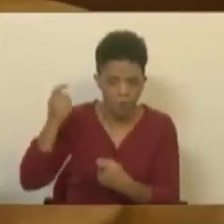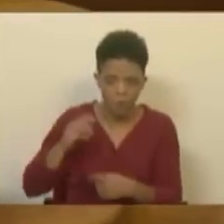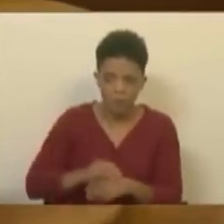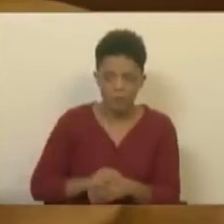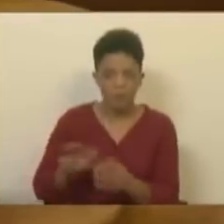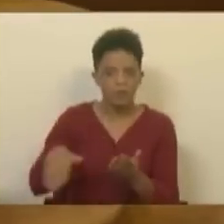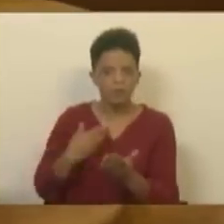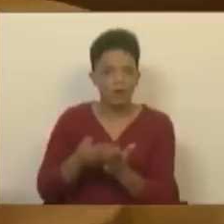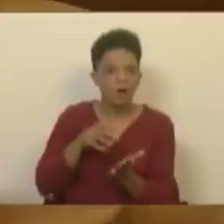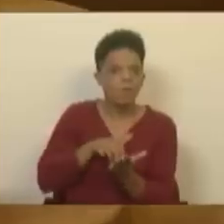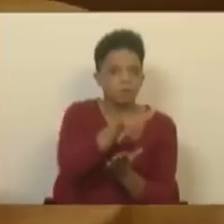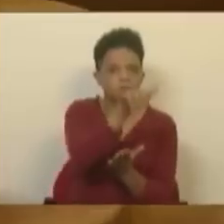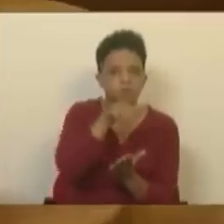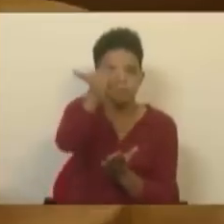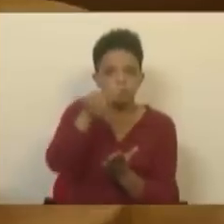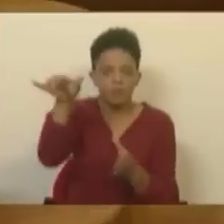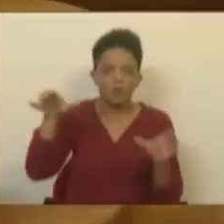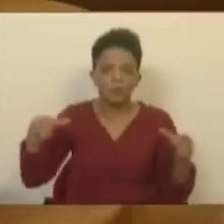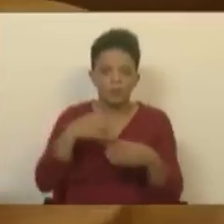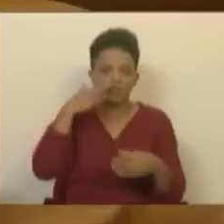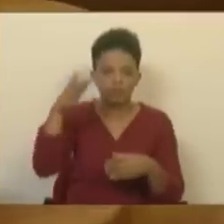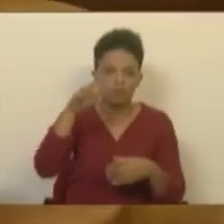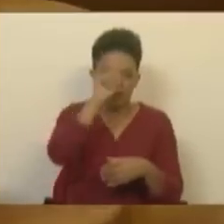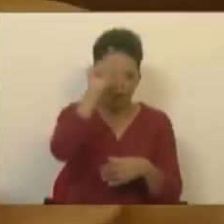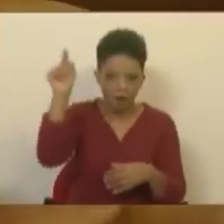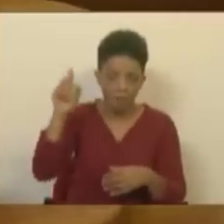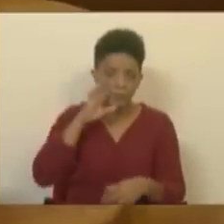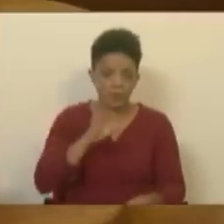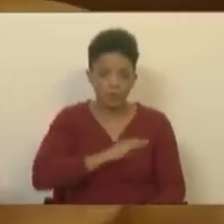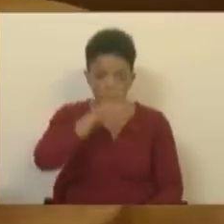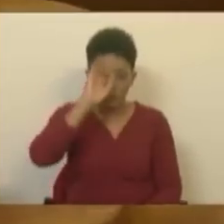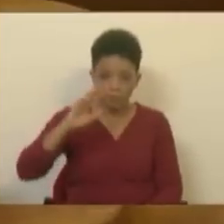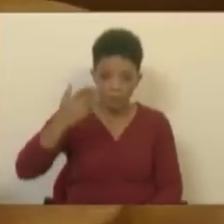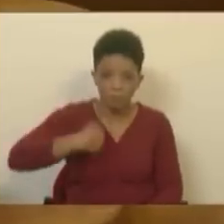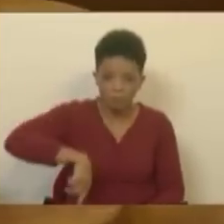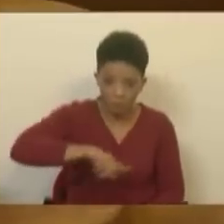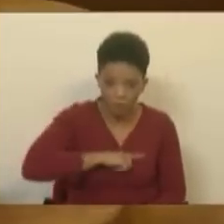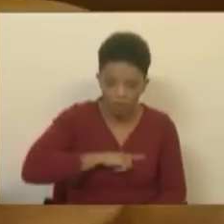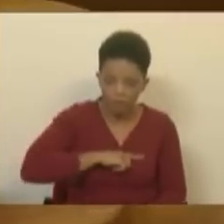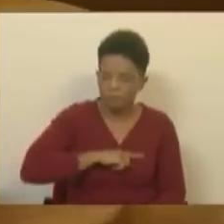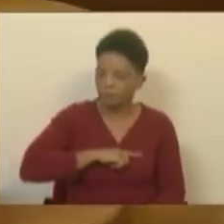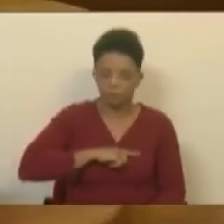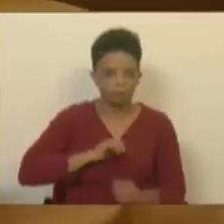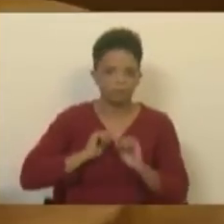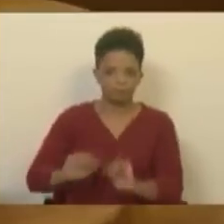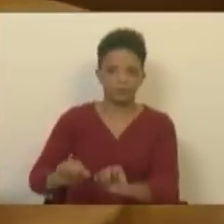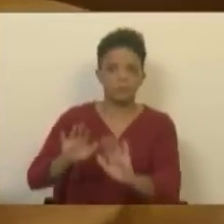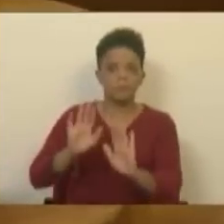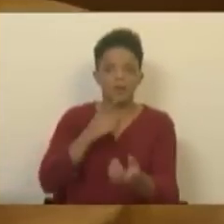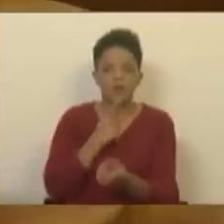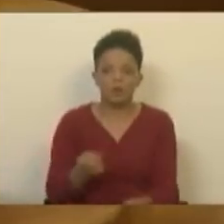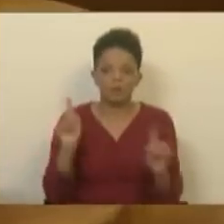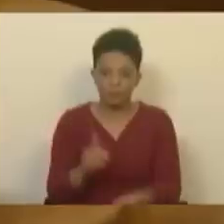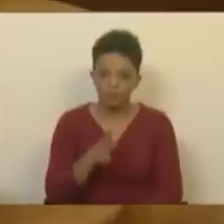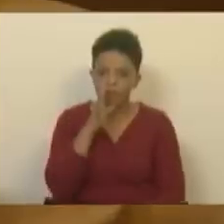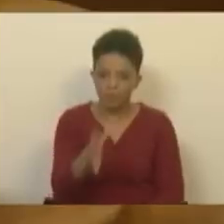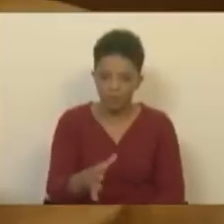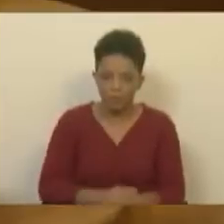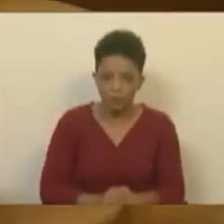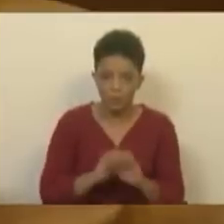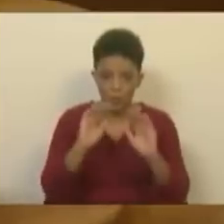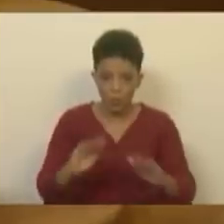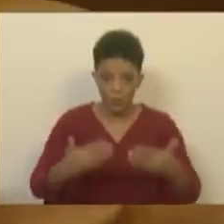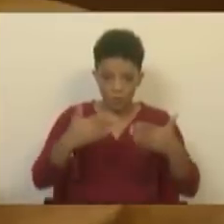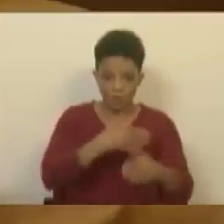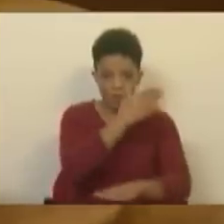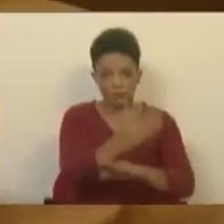não vai fazer a ligação às Comunidades Imigrantes sobre o primeiro-ministro para isso não Conte conosco mas uma vez mais eu lhe digo de